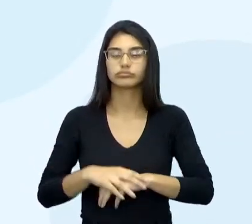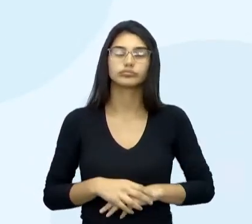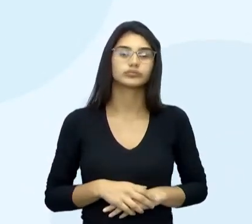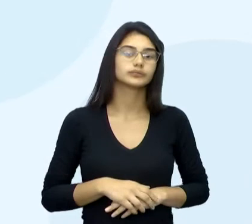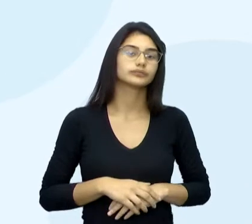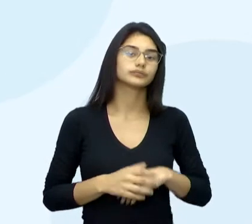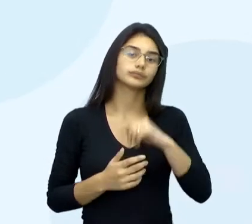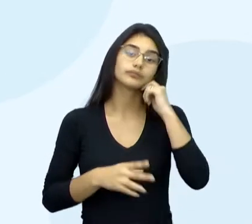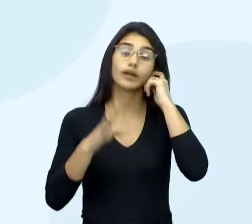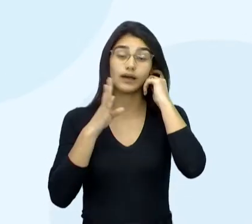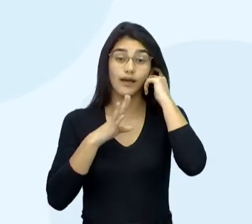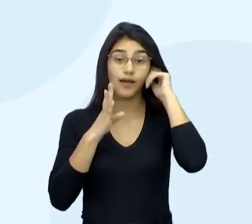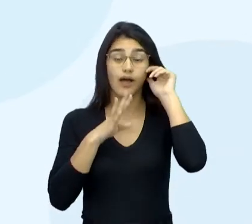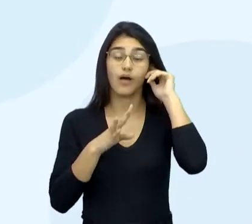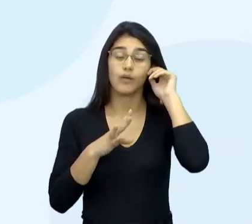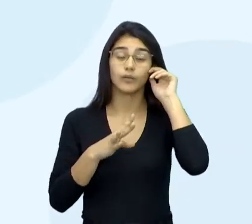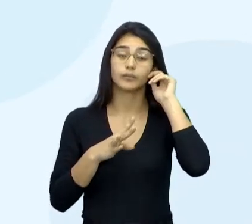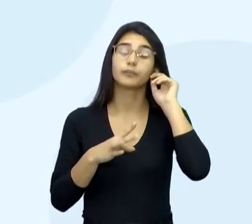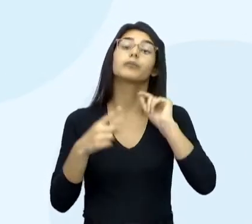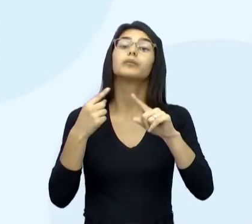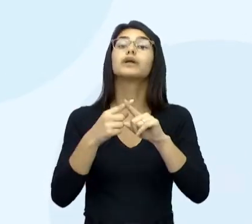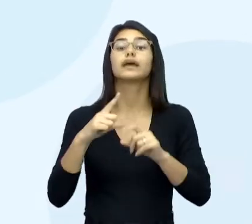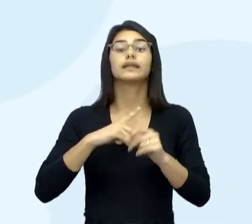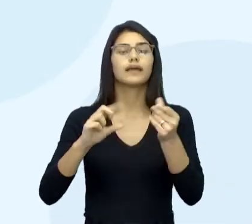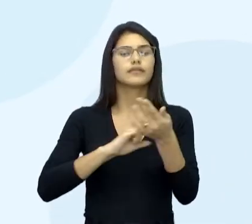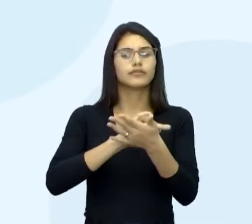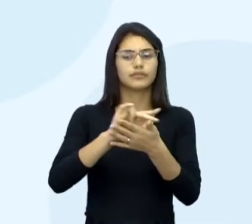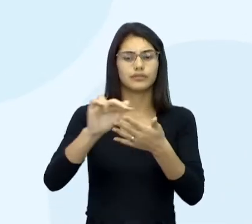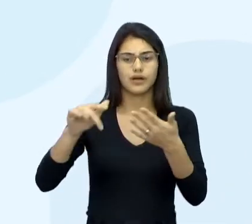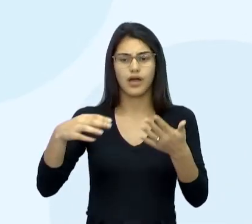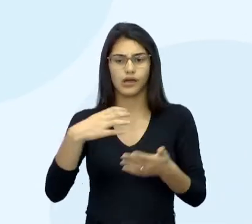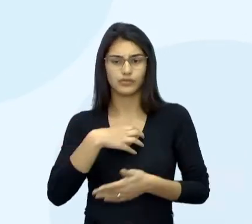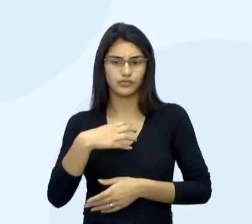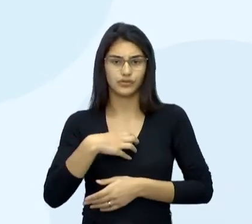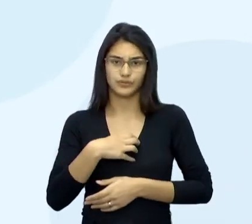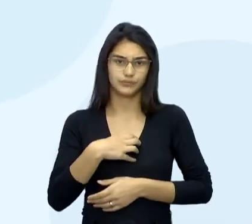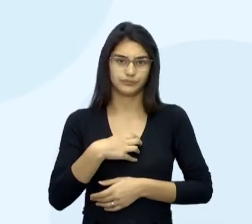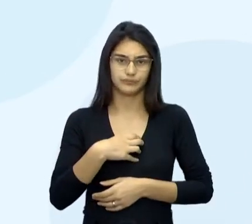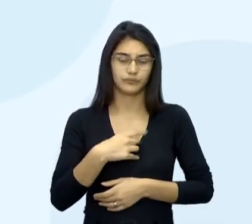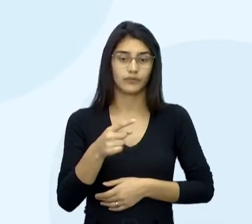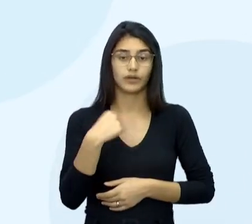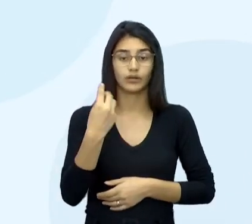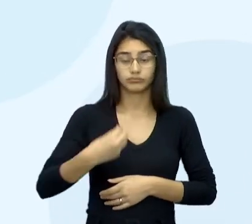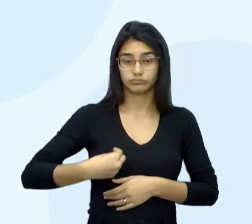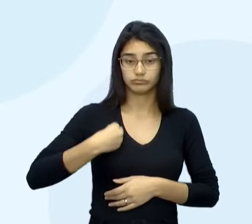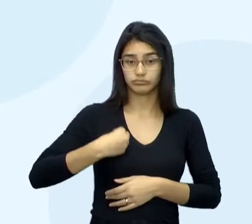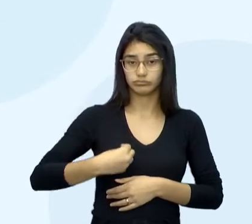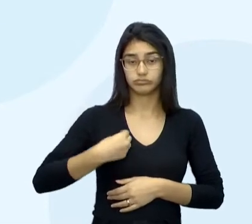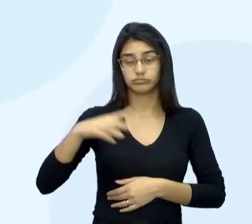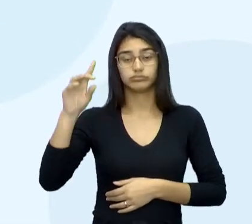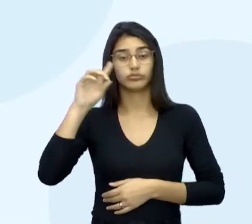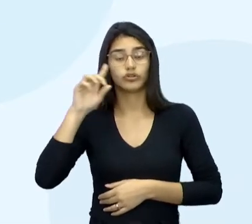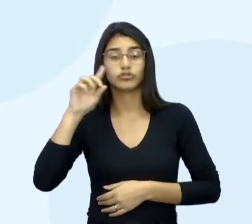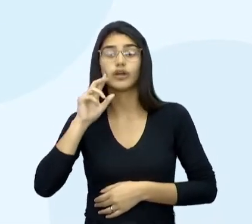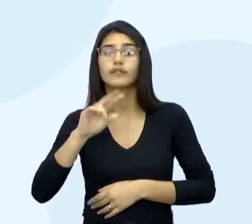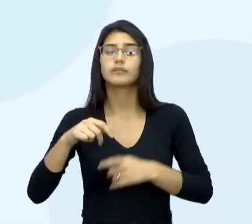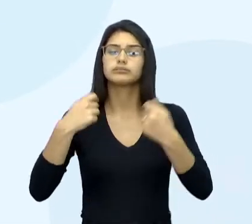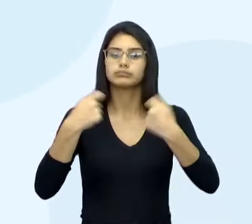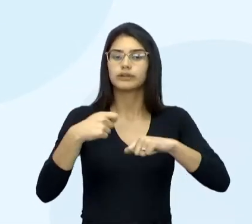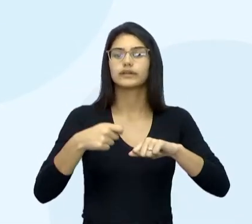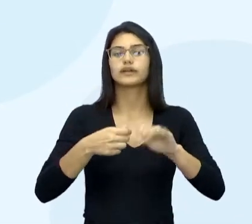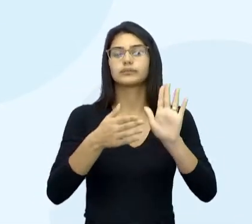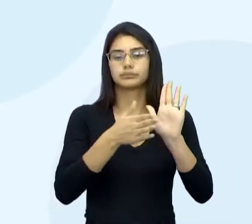resistente. Não é bacana isso? Porque você tem diversas situações que a gente vive no cotidiano que vão precisar